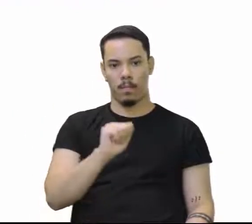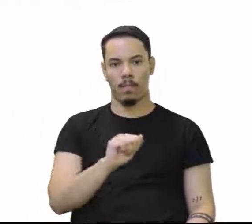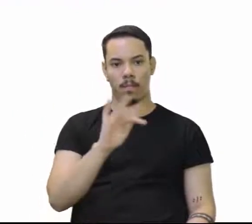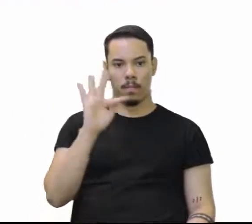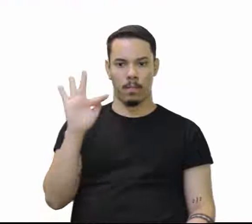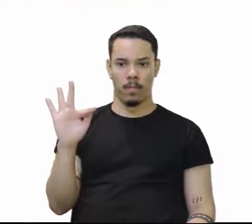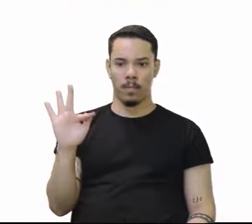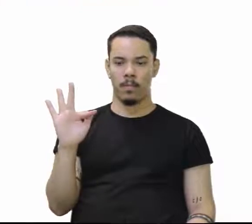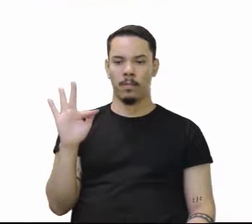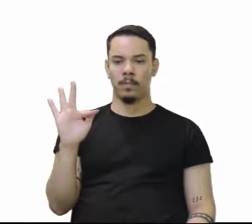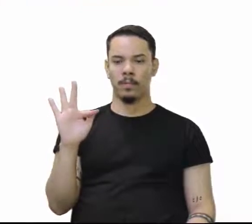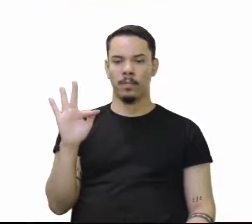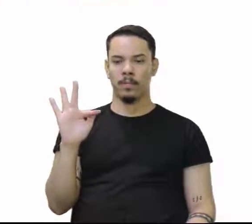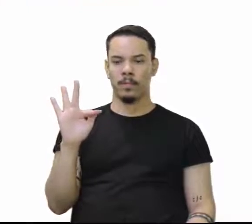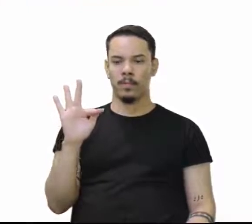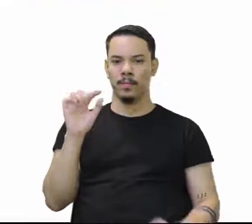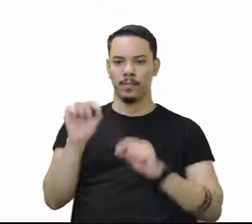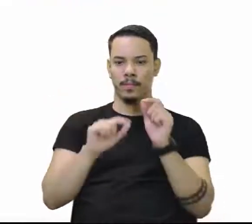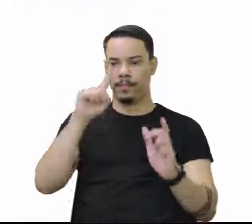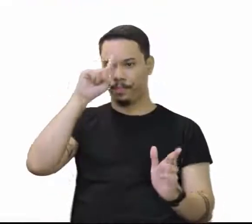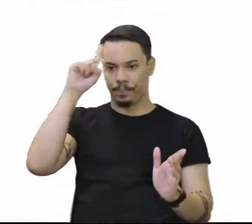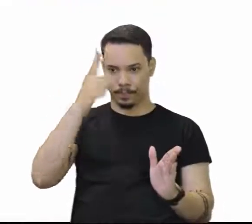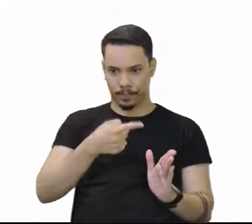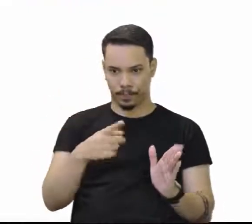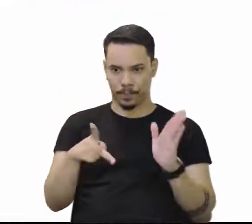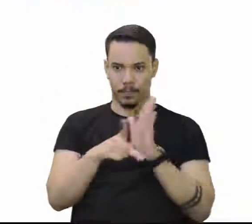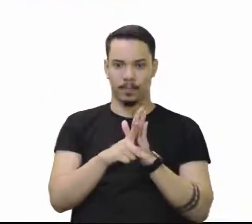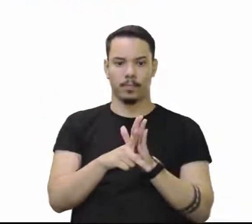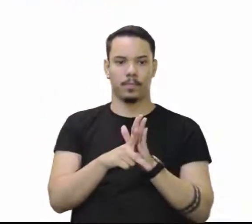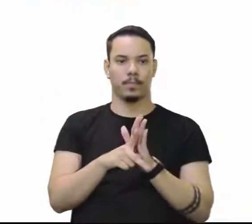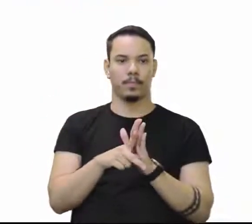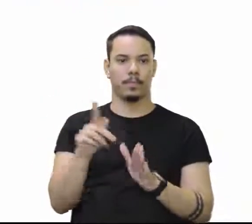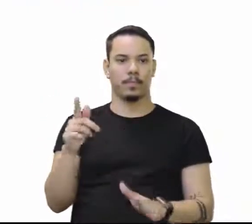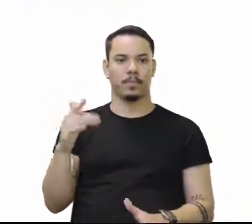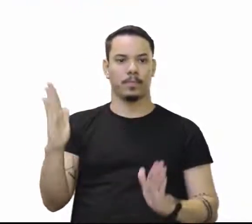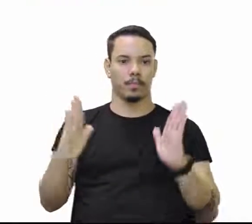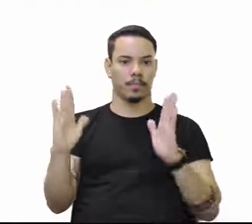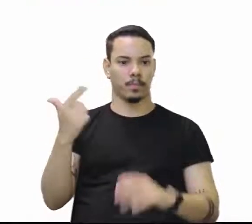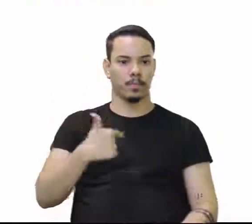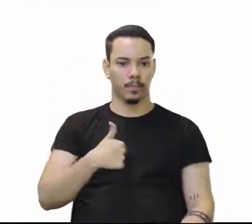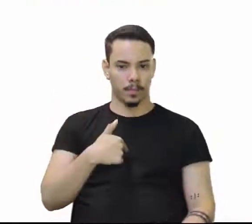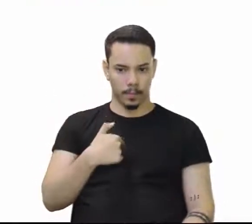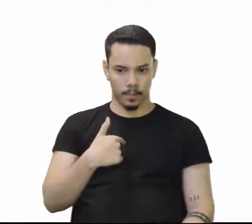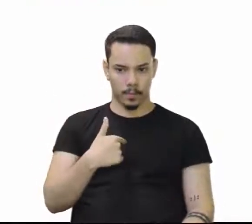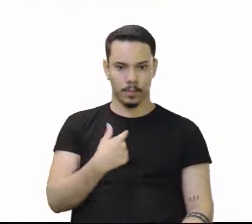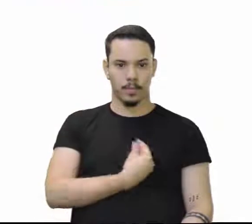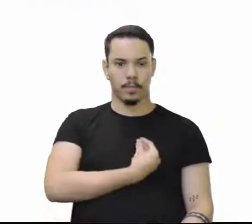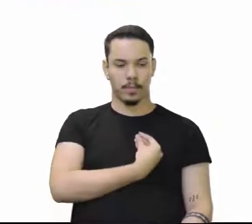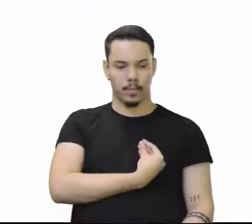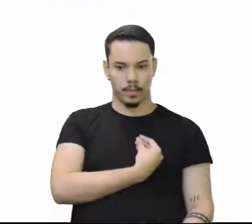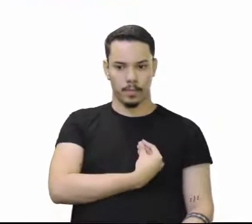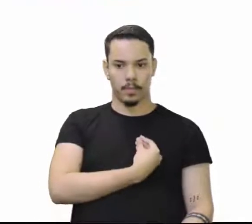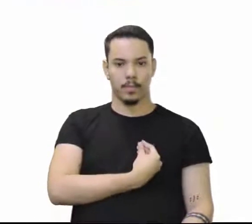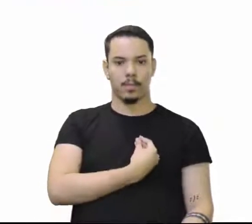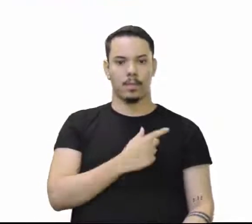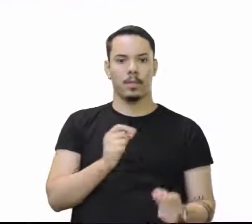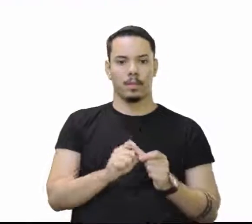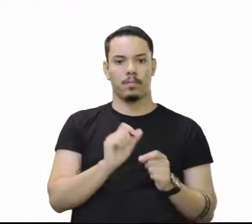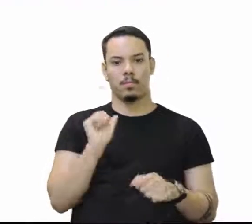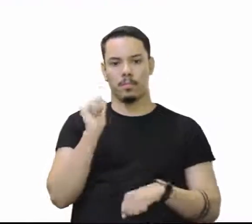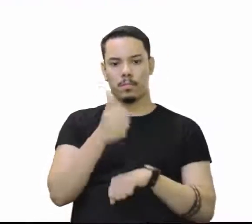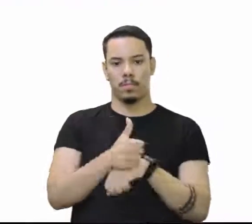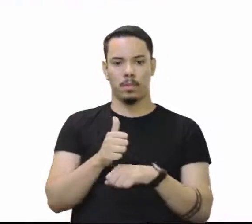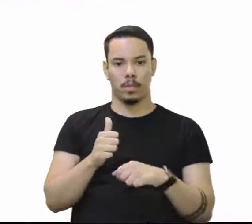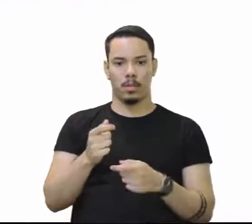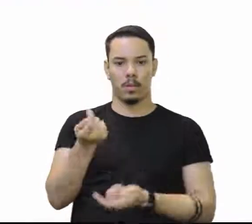Ferreira, a mando de Getúlio Vargas, que está no poder, passa a ser o administrador